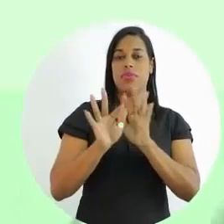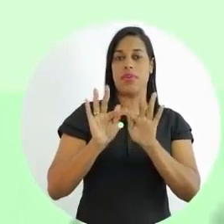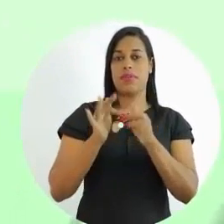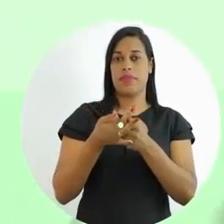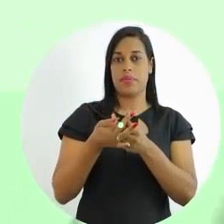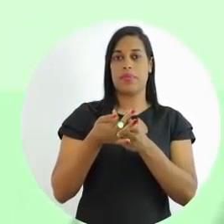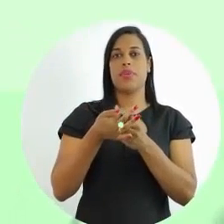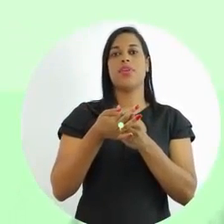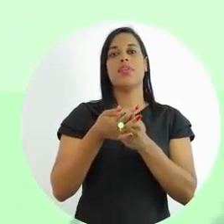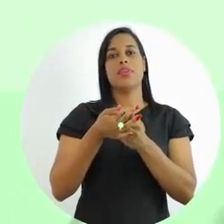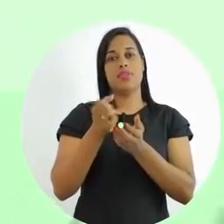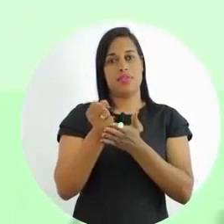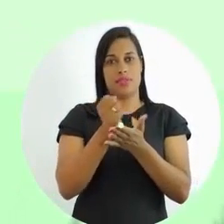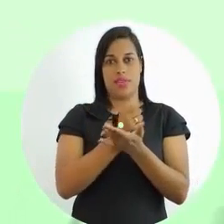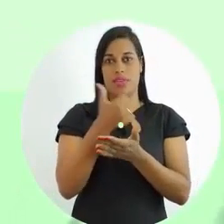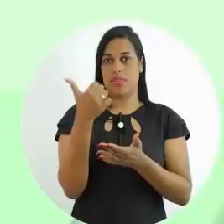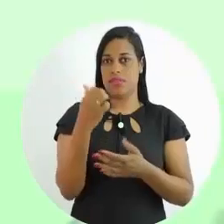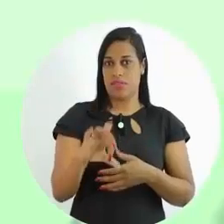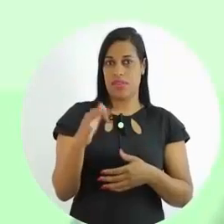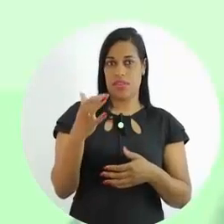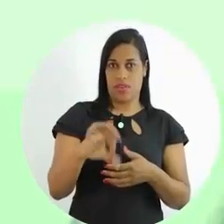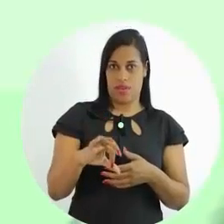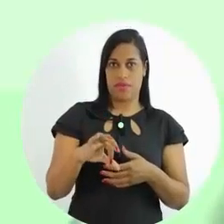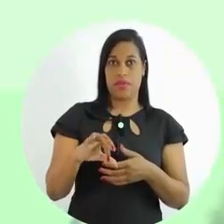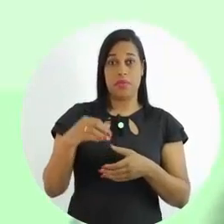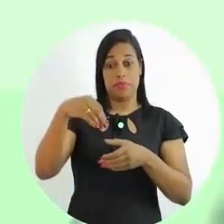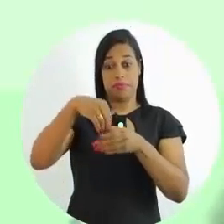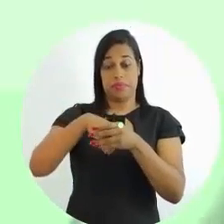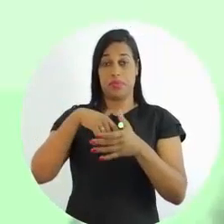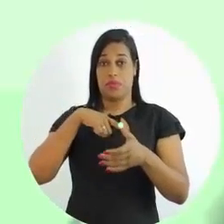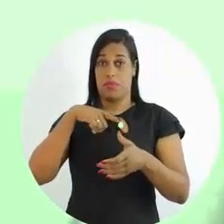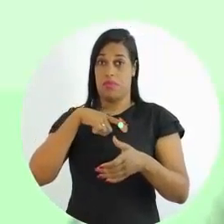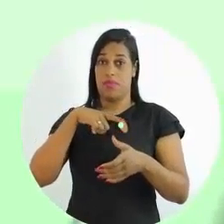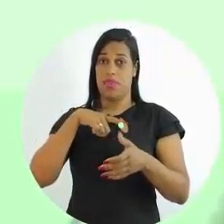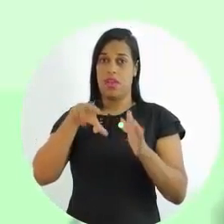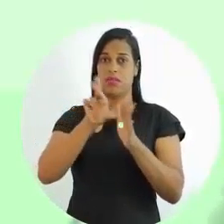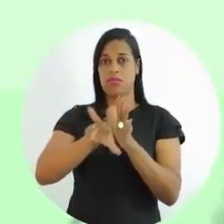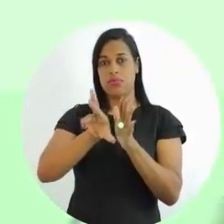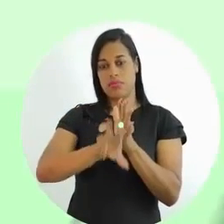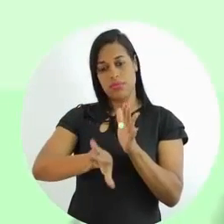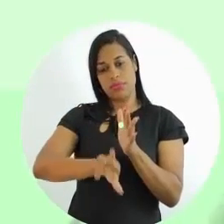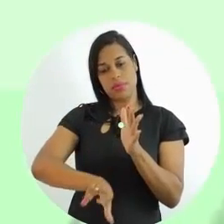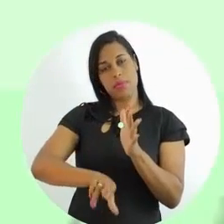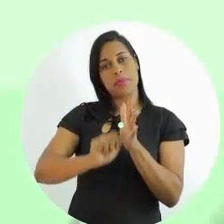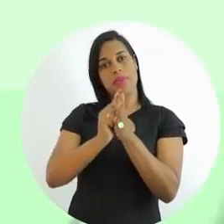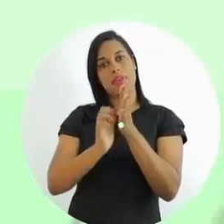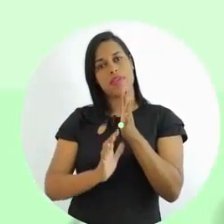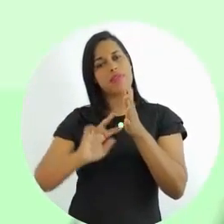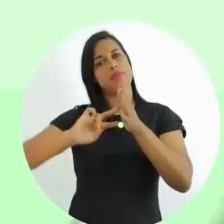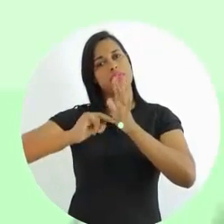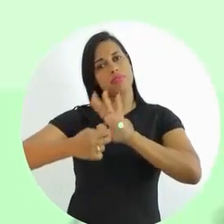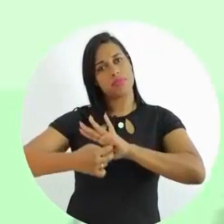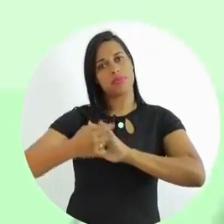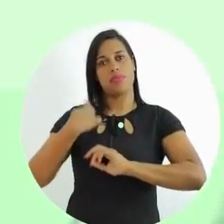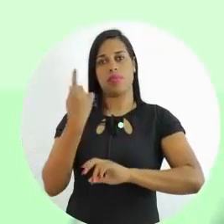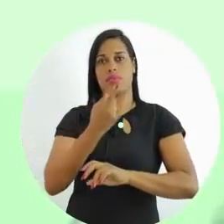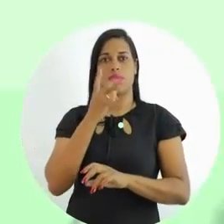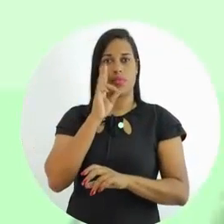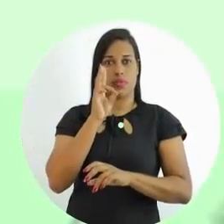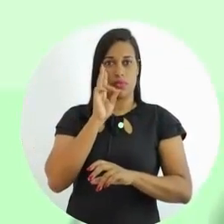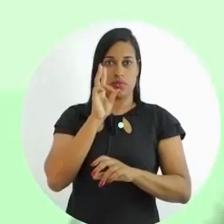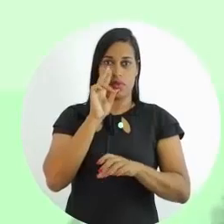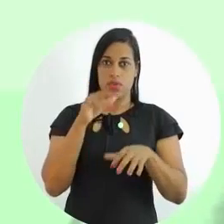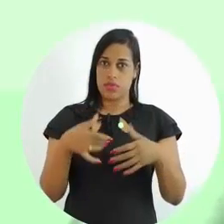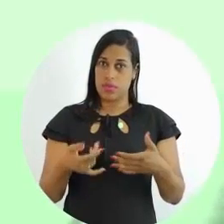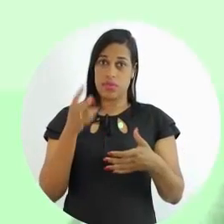a chegada da família real lá no século XIX. E dentro do período colonial, a gente tem uma série de eventos que são significativos em